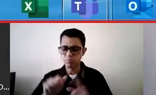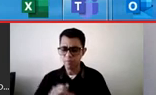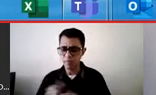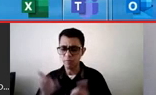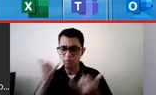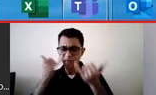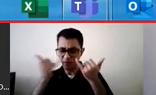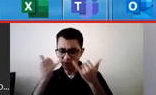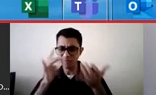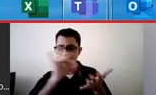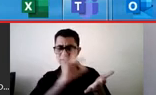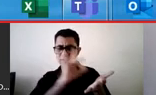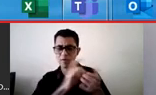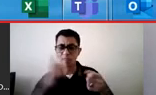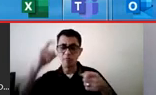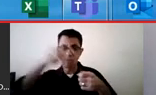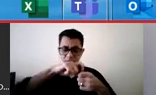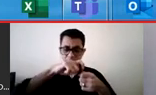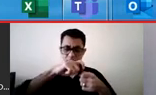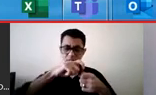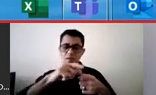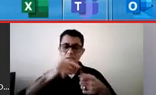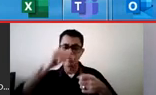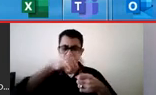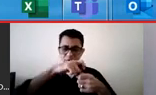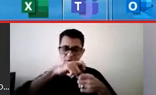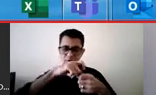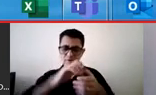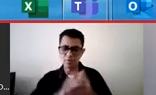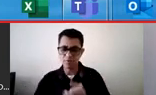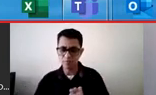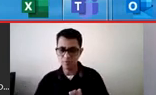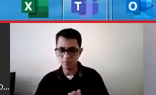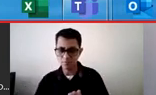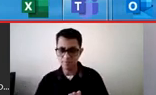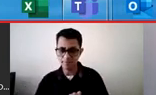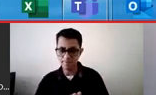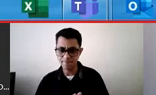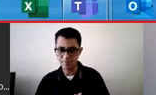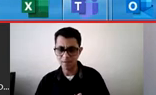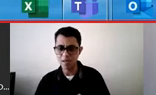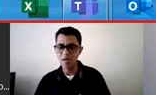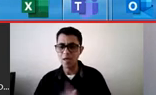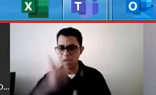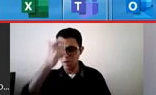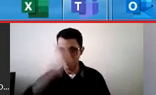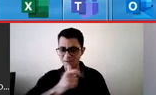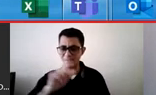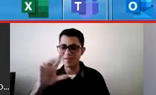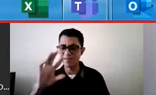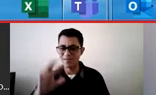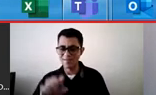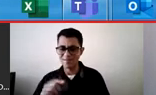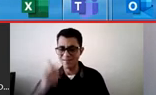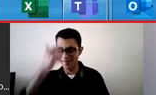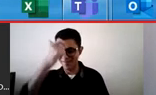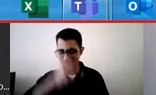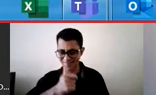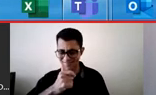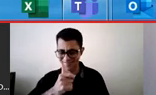observando. Eu vou voltar um pouquinho atrás para não perder o fio da meada, né? Porque eu tenho TDAH, se vocês não sabem, então tem esse pequeno detalhe